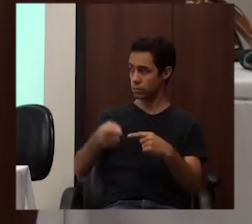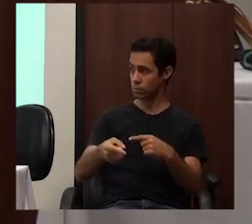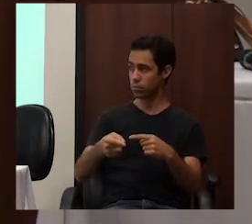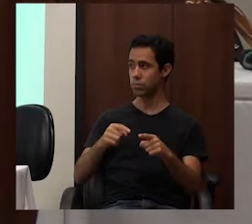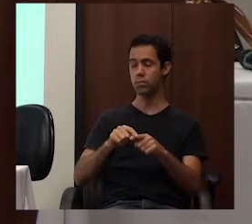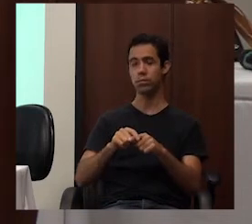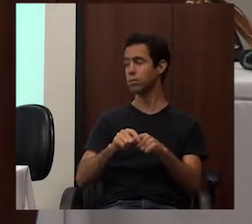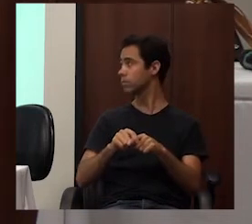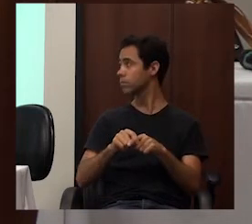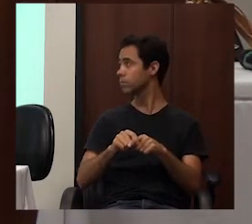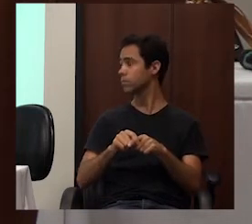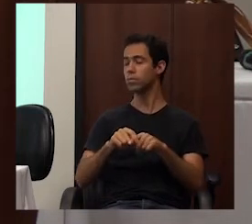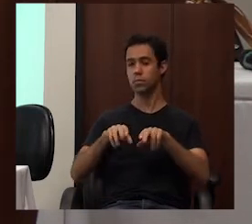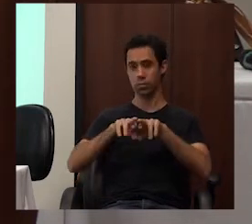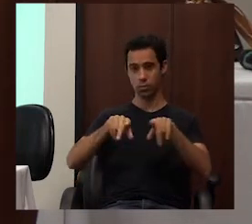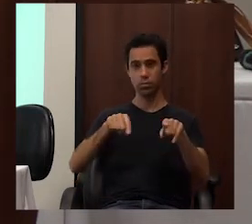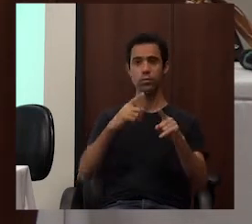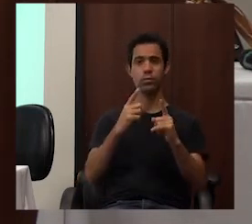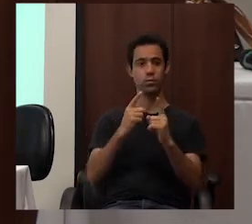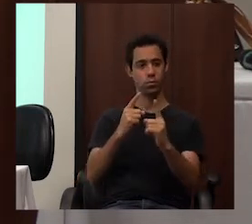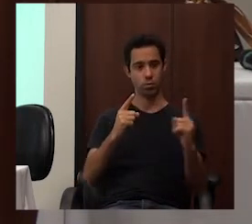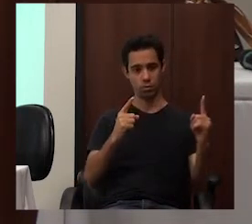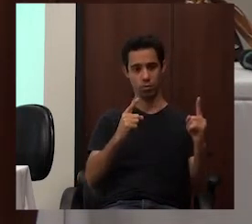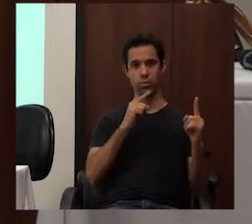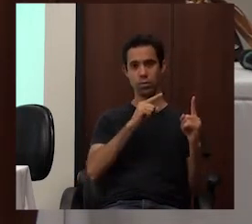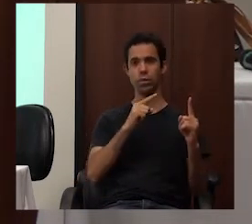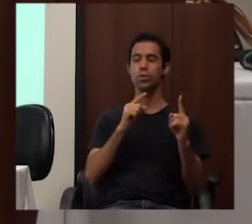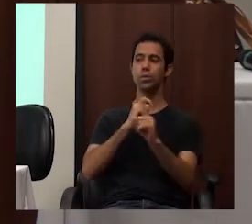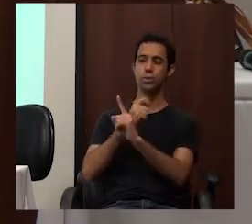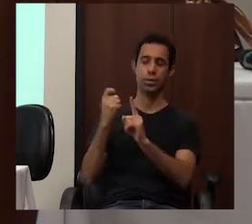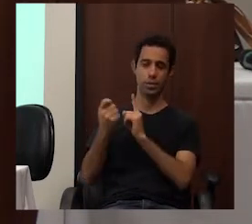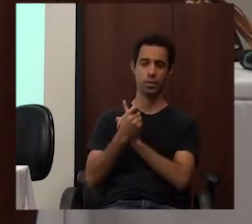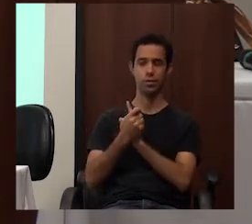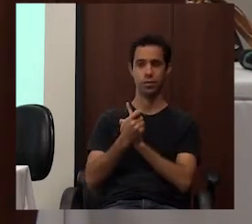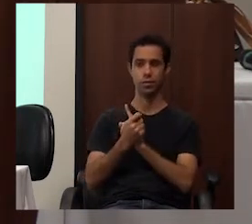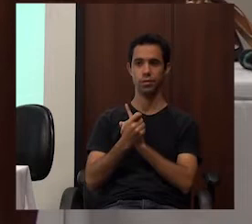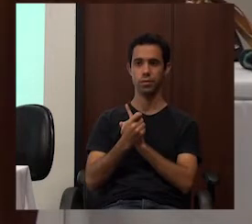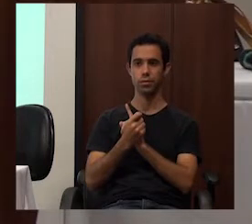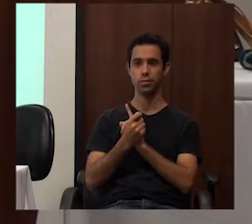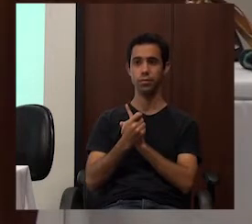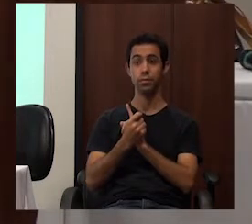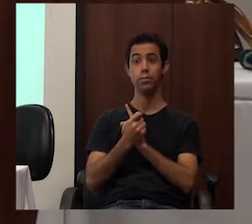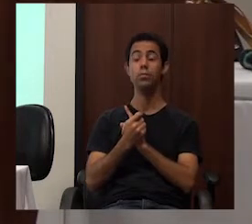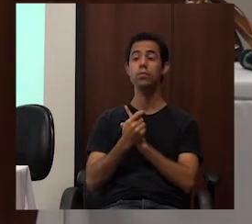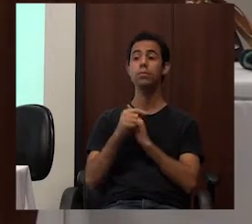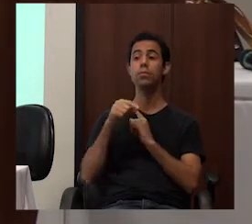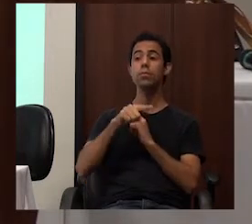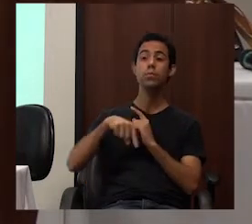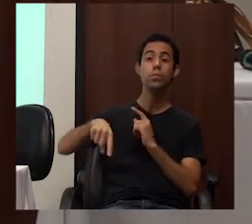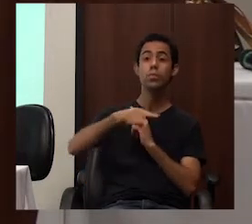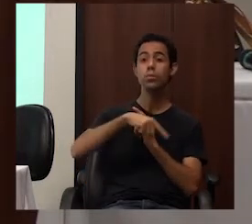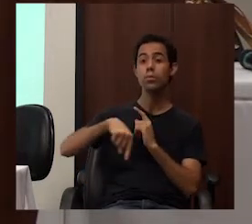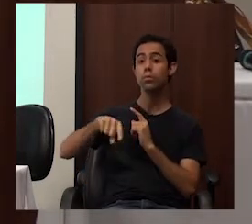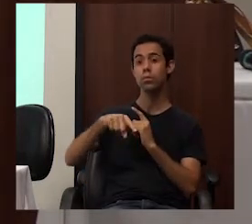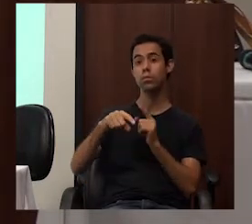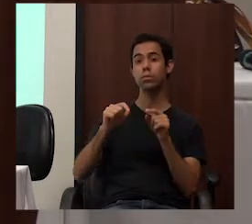autistas com isolamento da sociedade. Bom, a gente tem que desenvolver